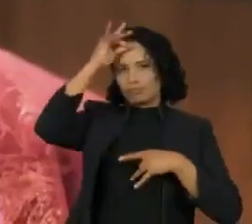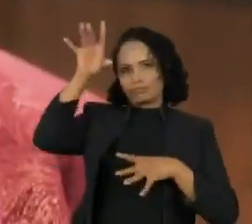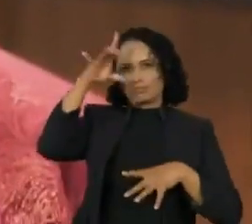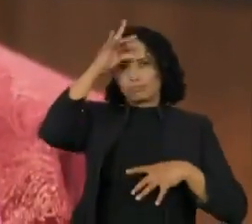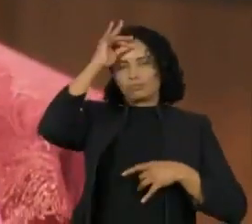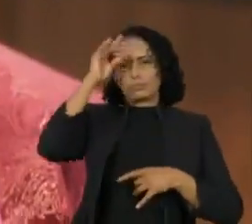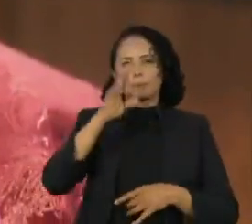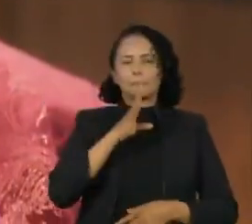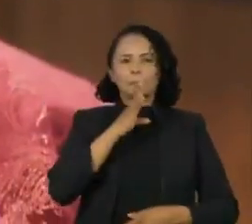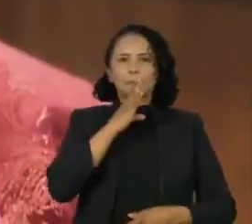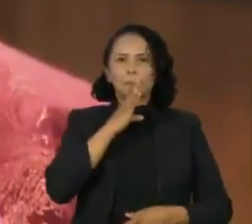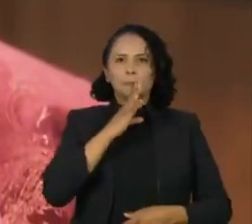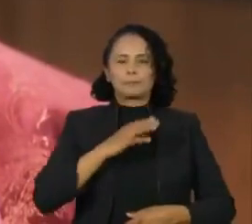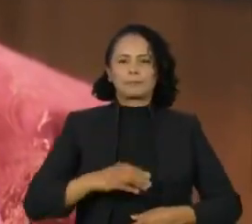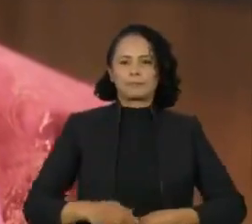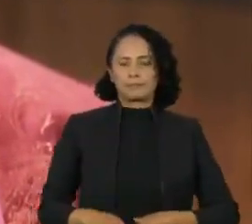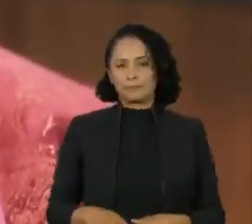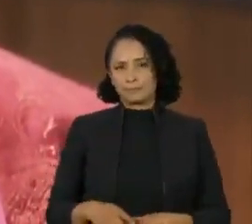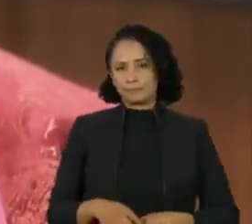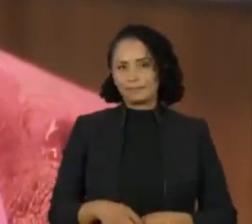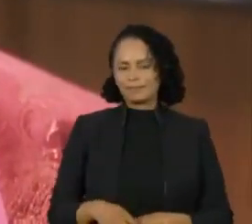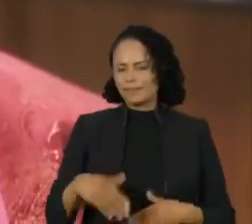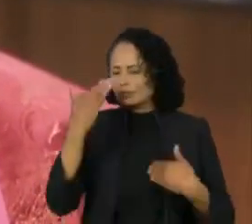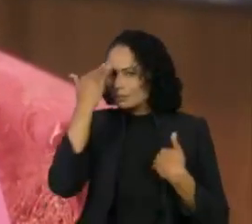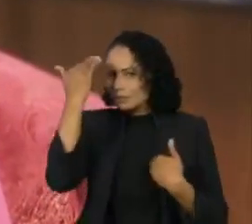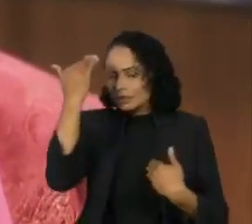mudos obrigado obrigado obrigado